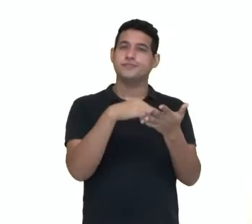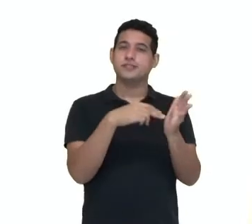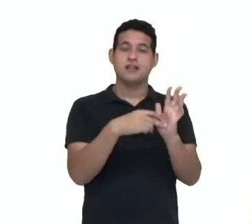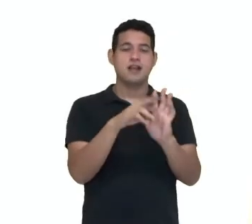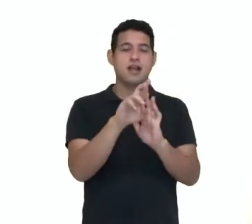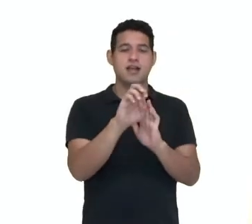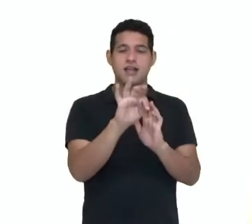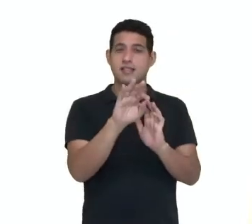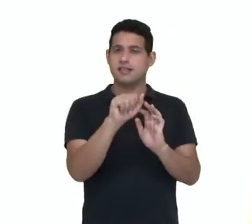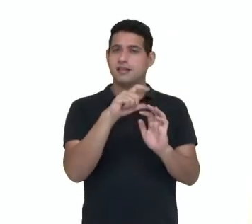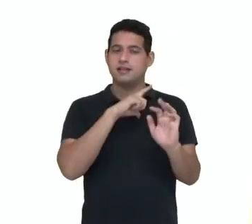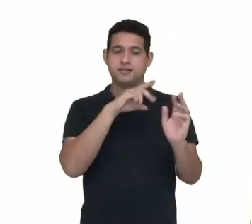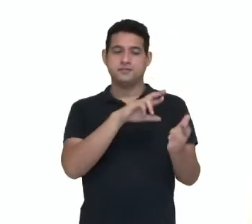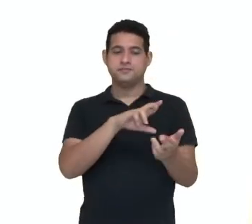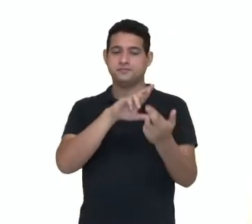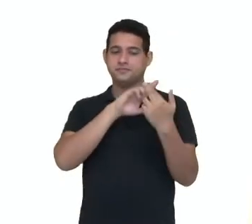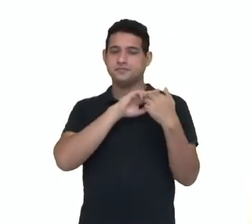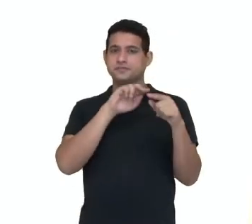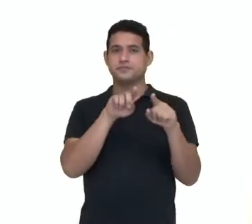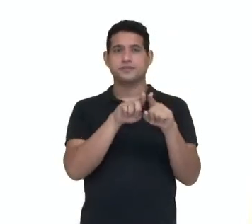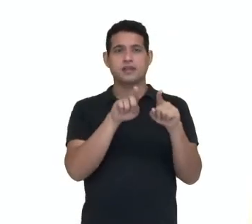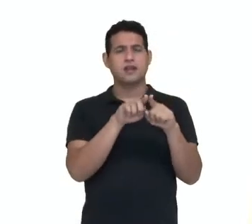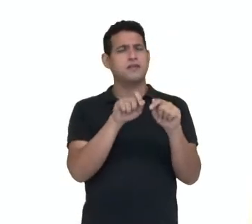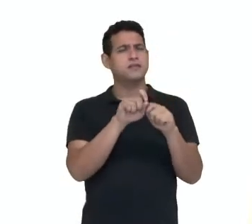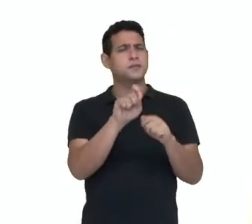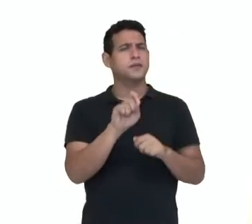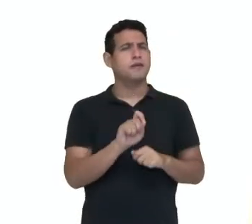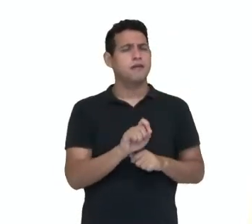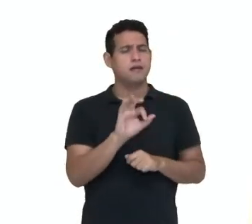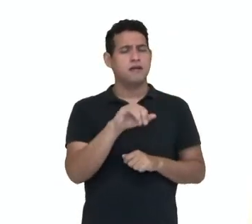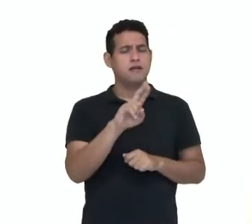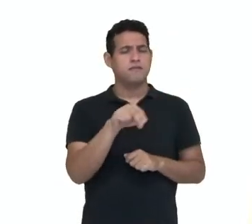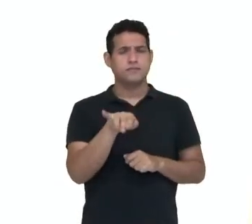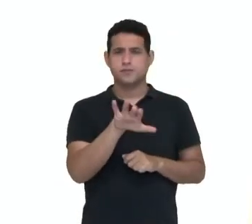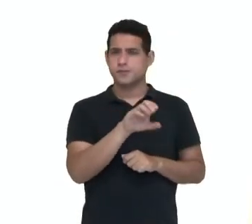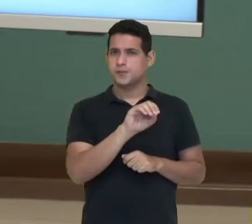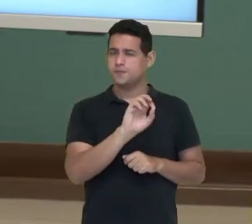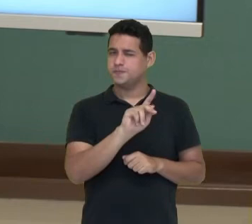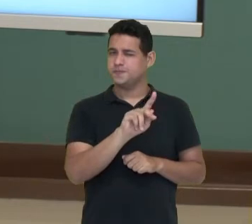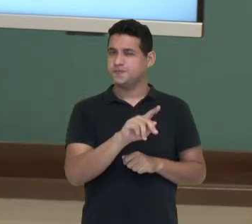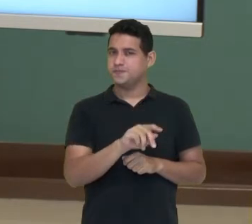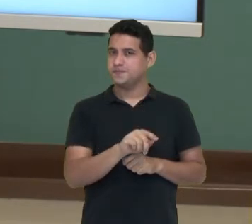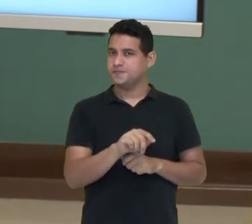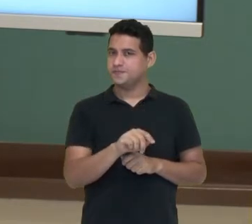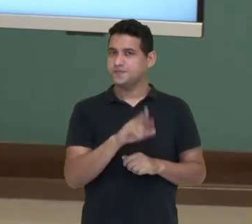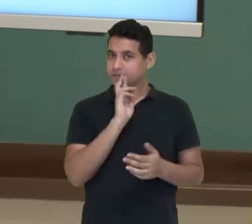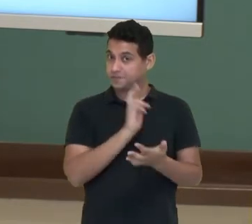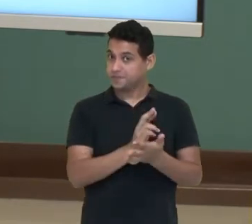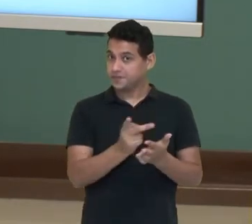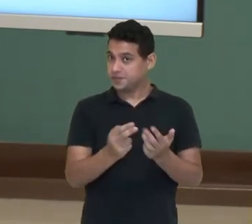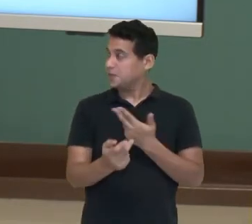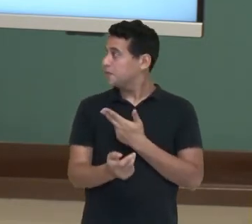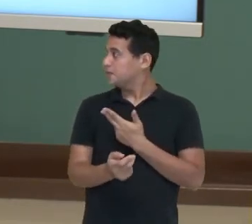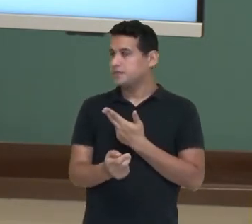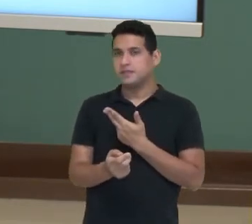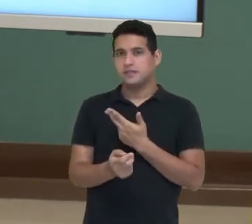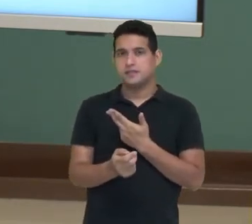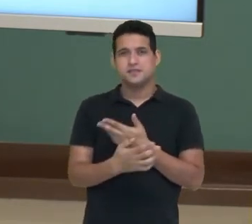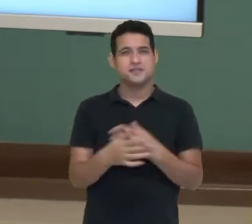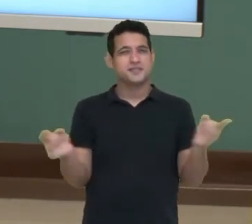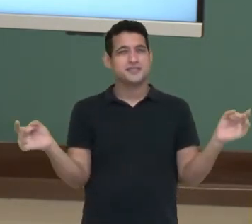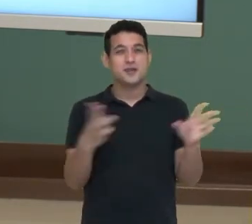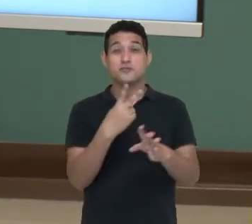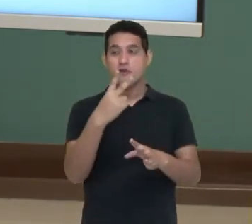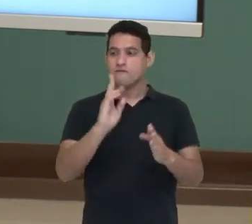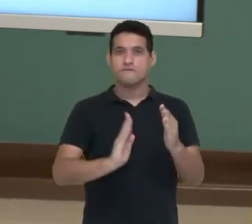reta responsável por reger esta função aqui, tá bom? Deu isso a tua? Saiu do 2 e foi embora lá para